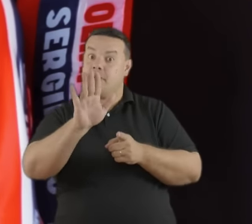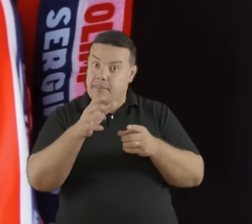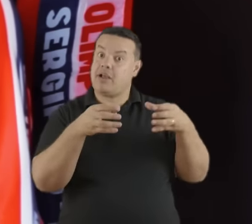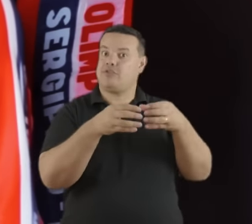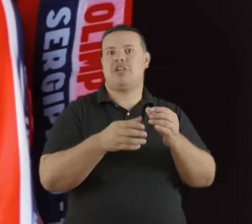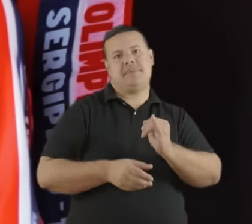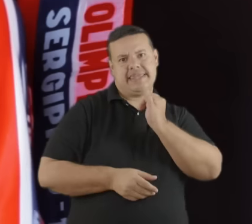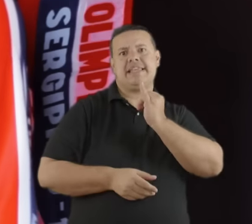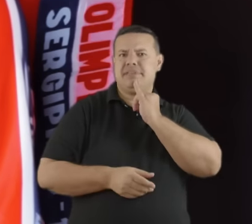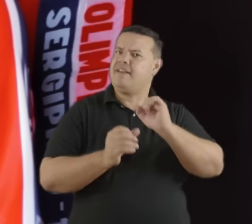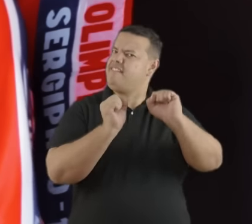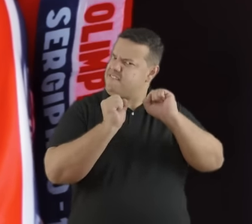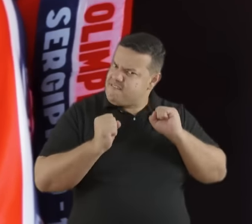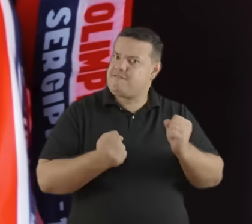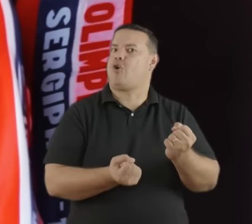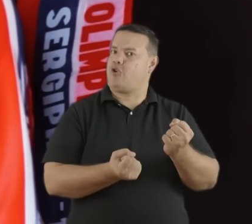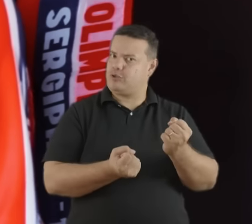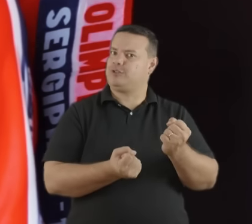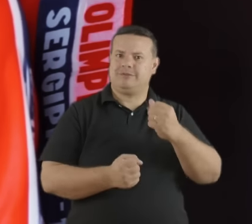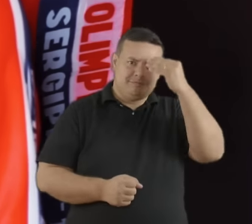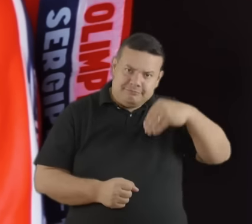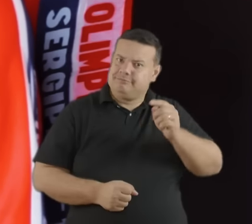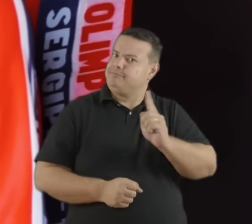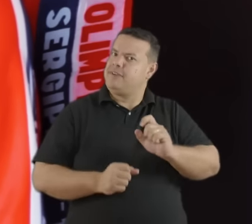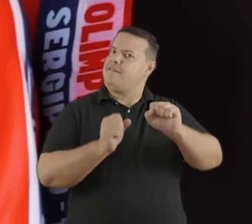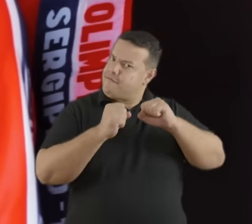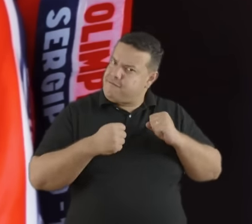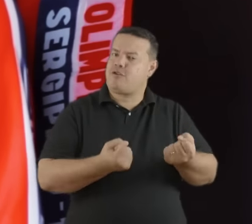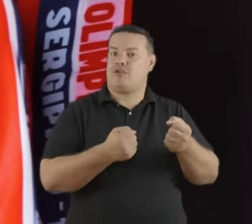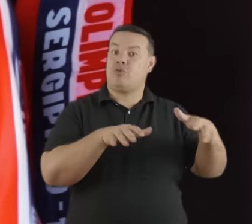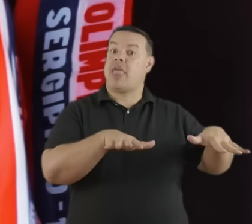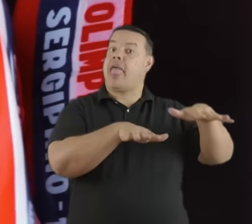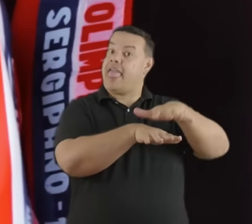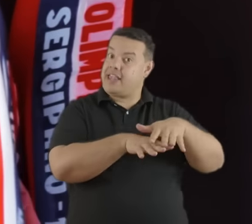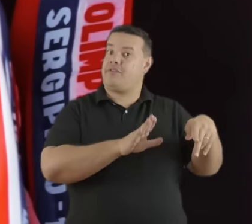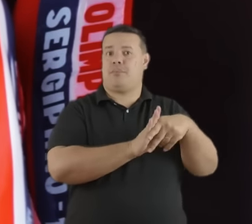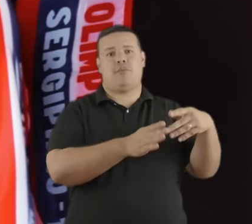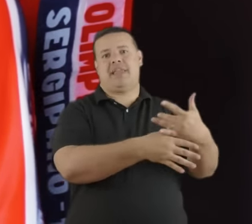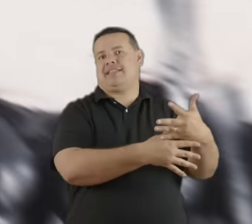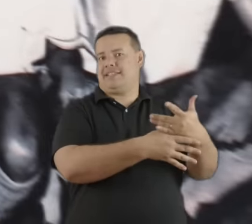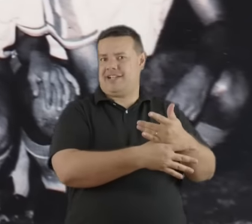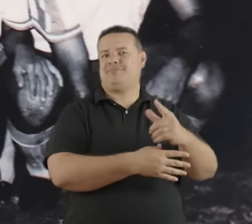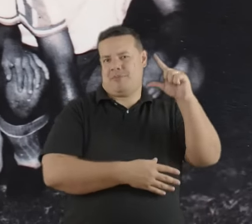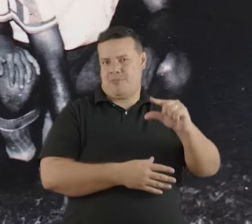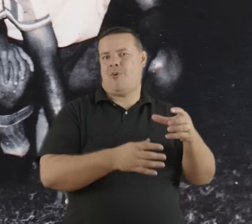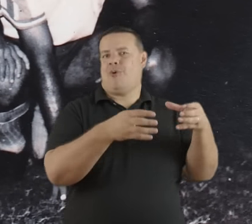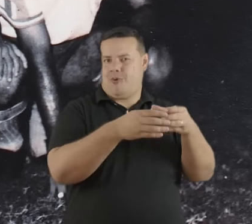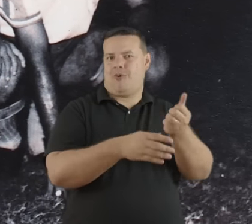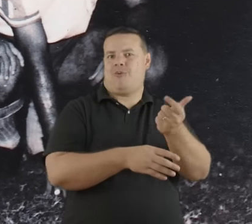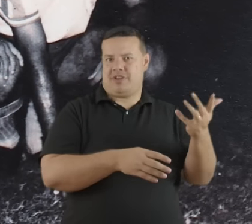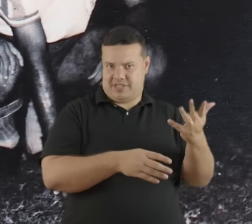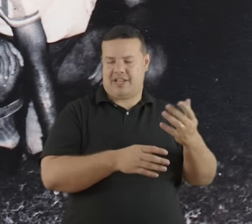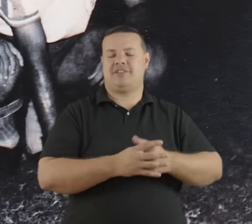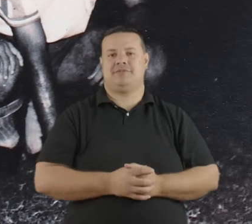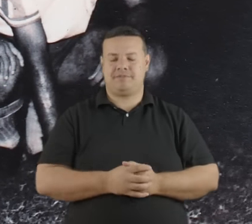né, na época, poucos jogadores, e os meninos que eram reserva praticamente eram tudo da cidade. Na última partida,